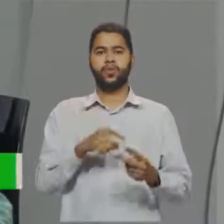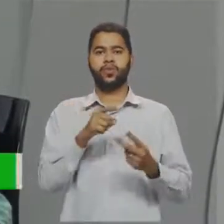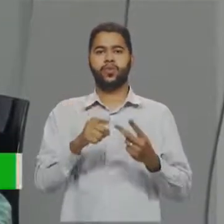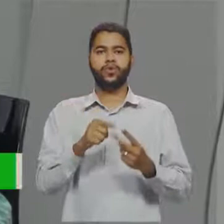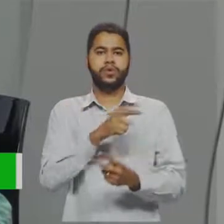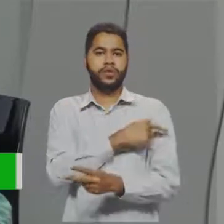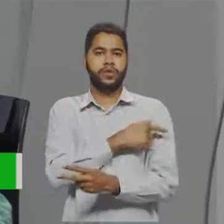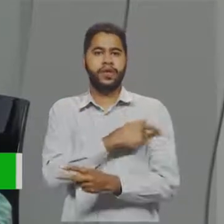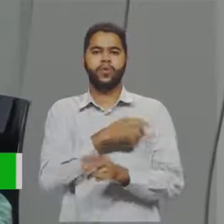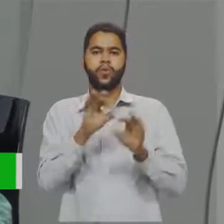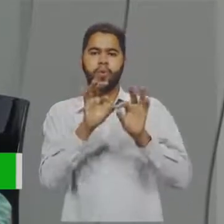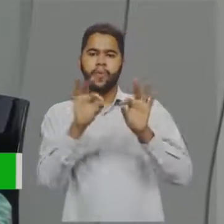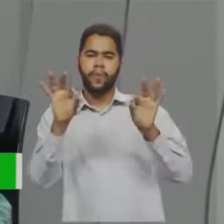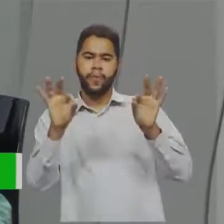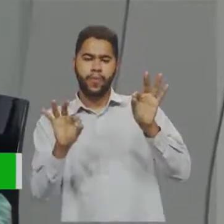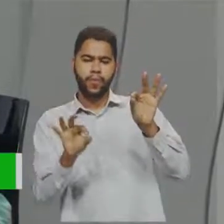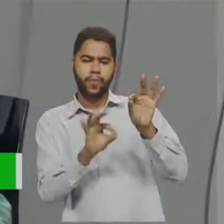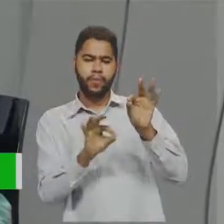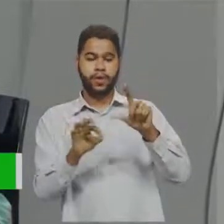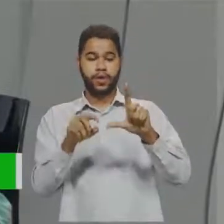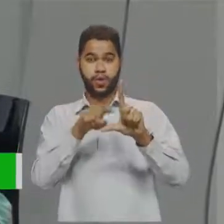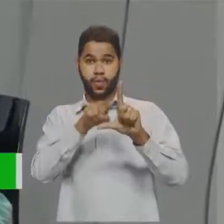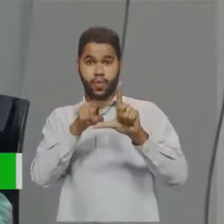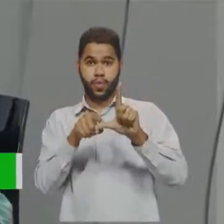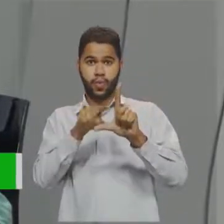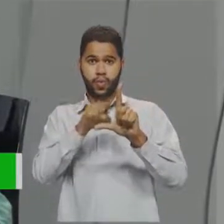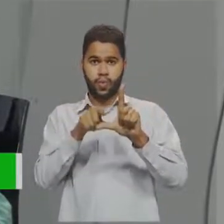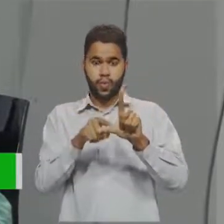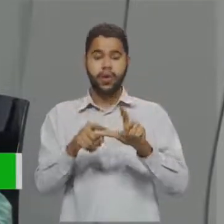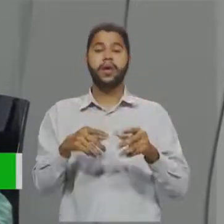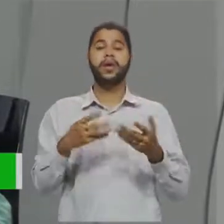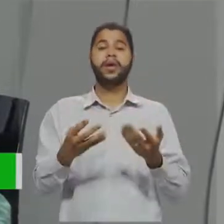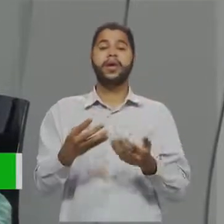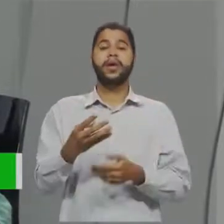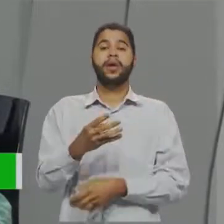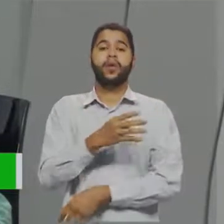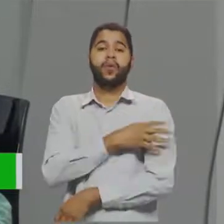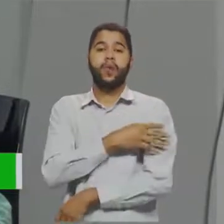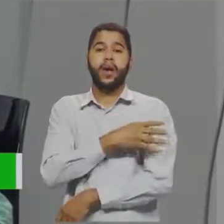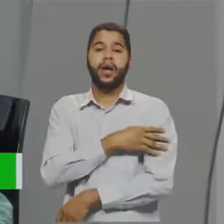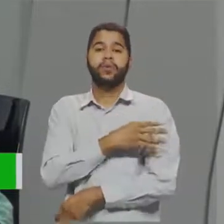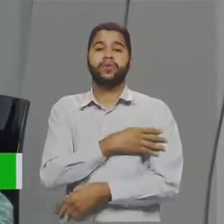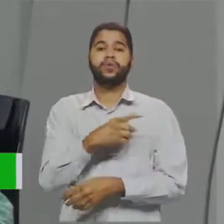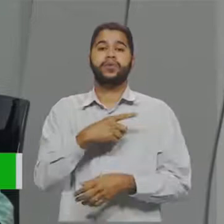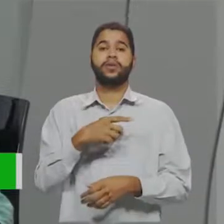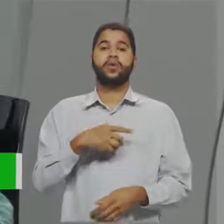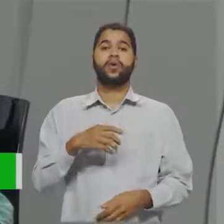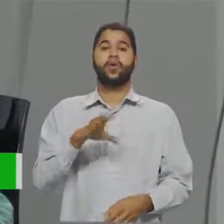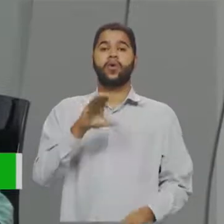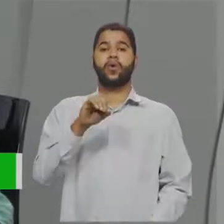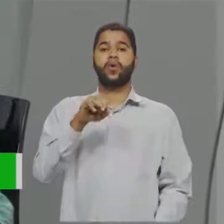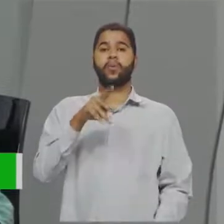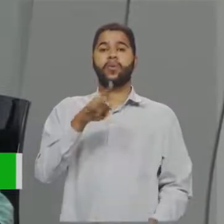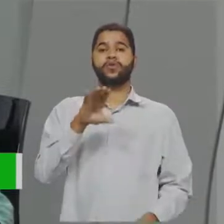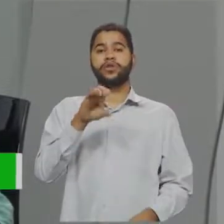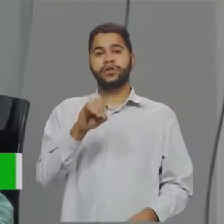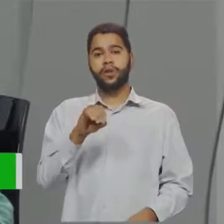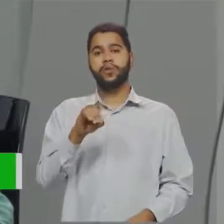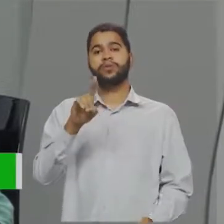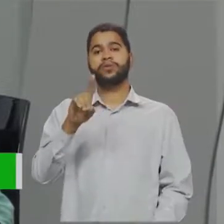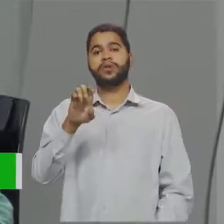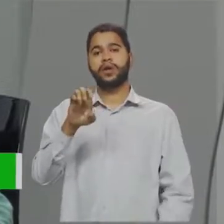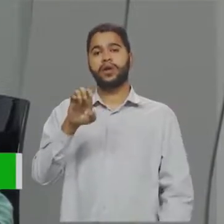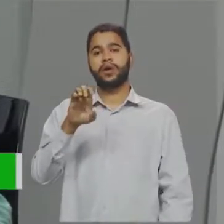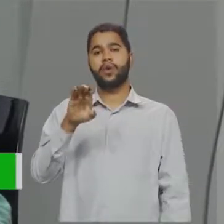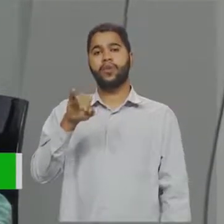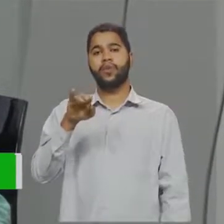medidas de ângulo, 4º ano, composição e decomposição, 5º ano, pesquisa estatística